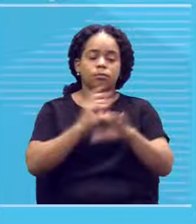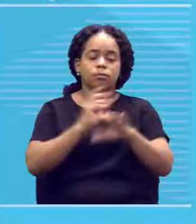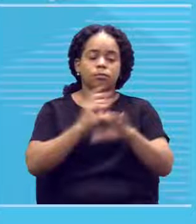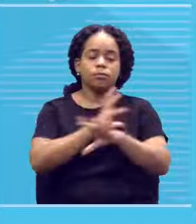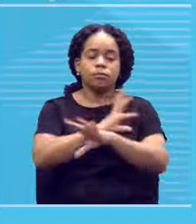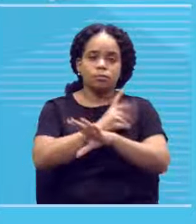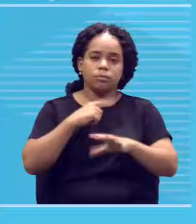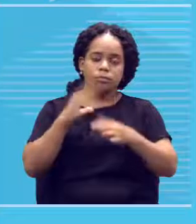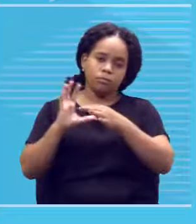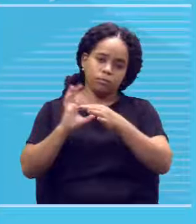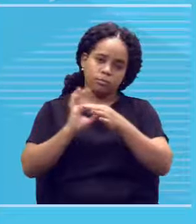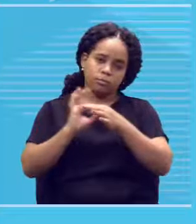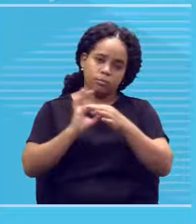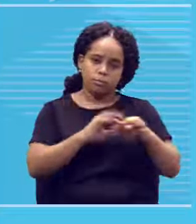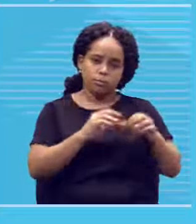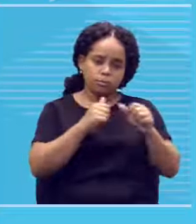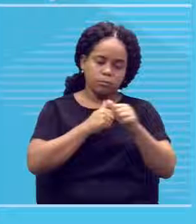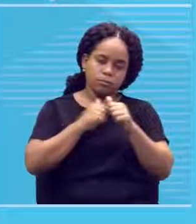sequencial